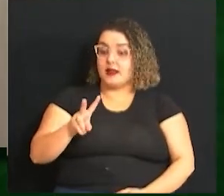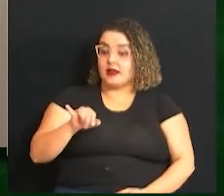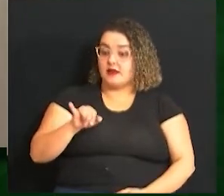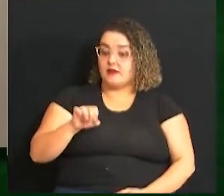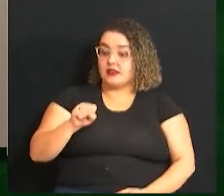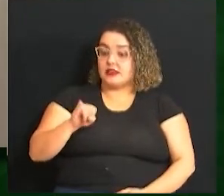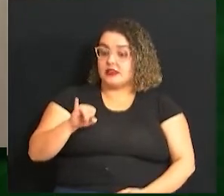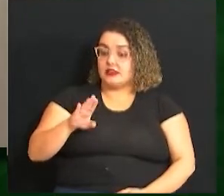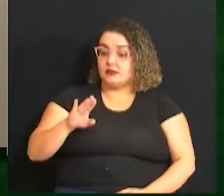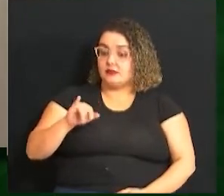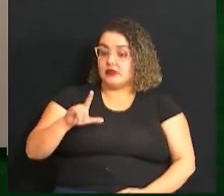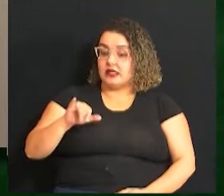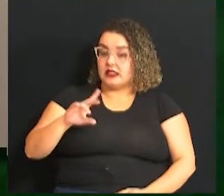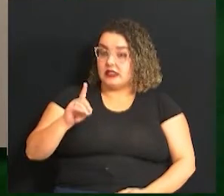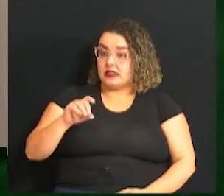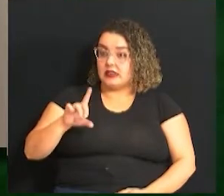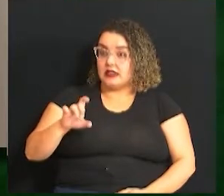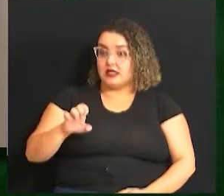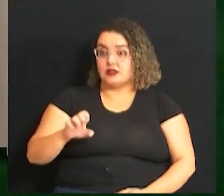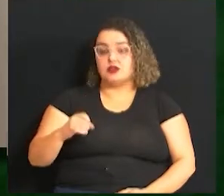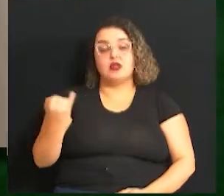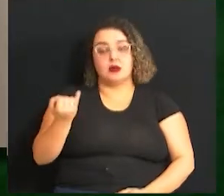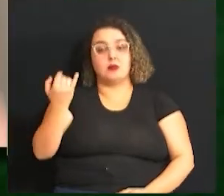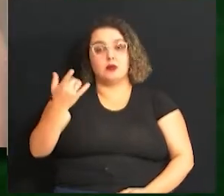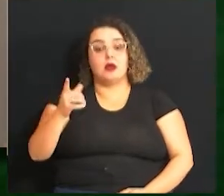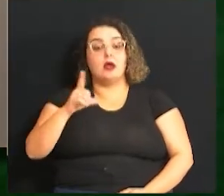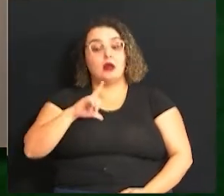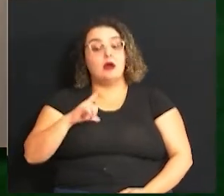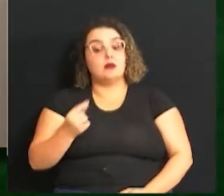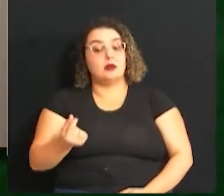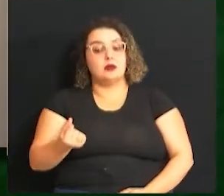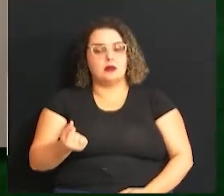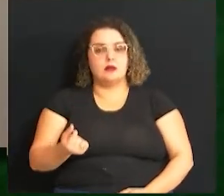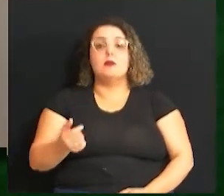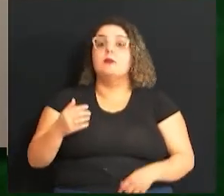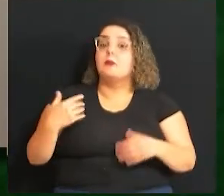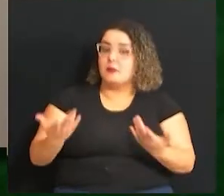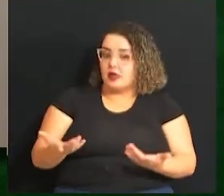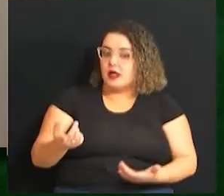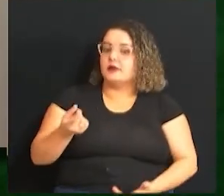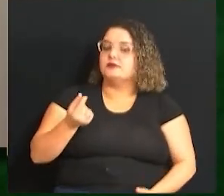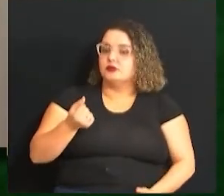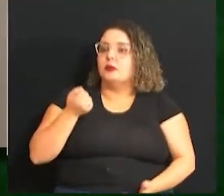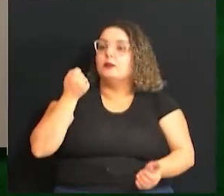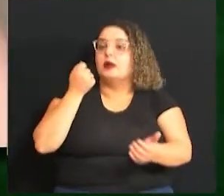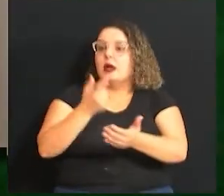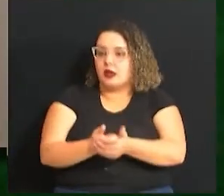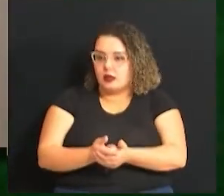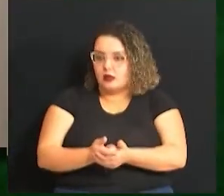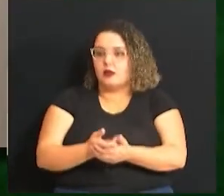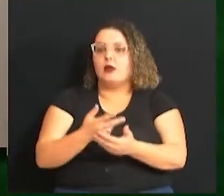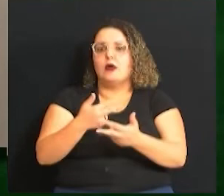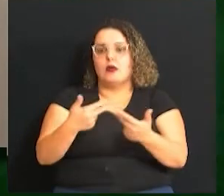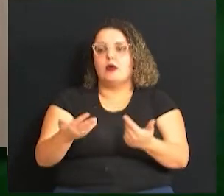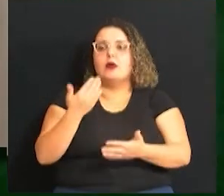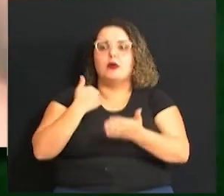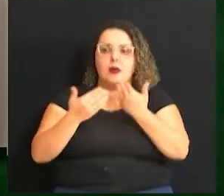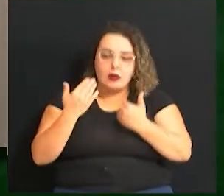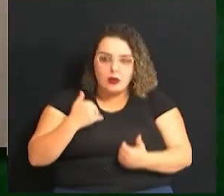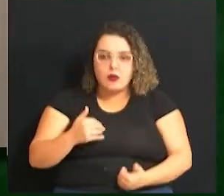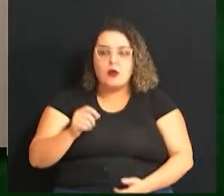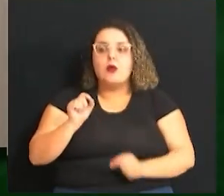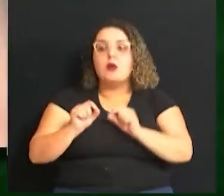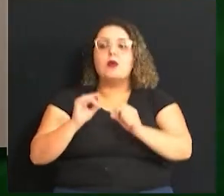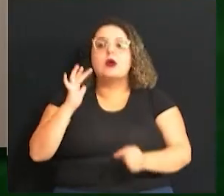previsibilidade é uma ferramenta muito importante. E aí, se você diz para a criança, eu tenho dinheiro, mas o dinheiro que temos é para comprar coisas